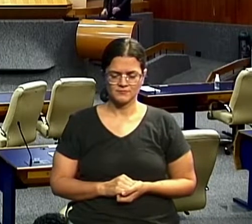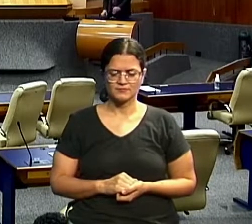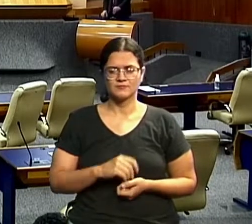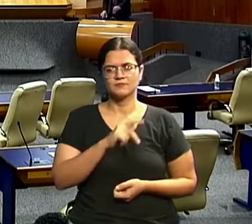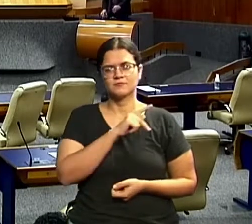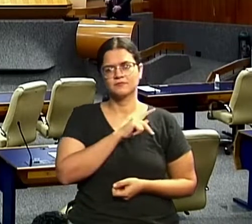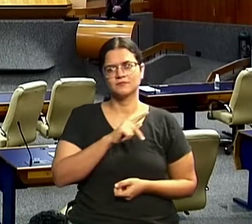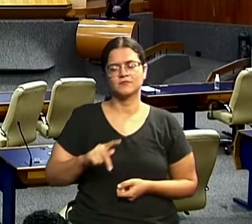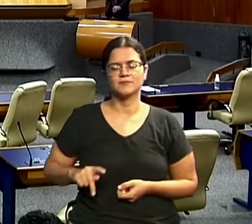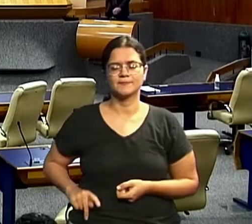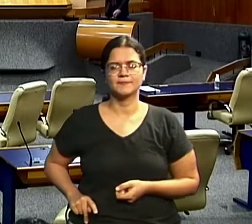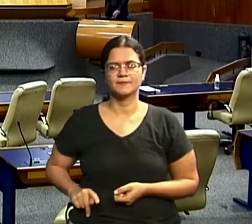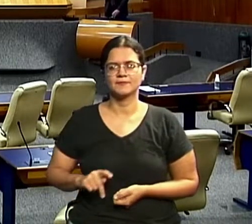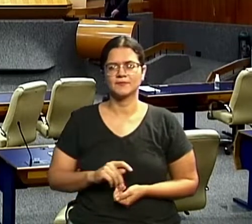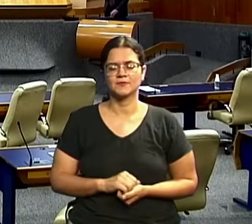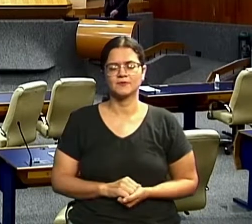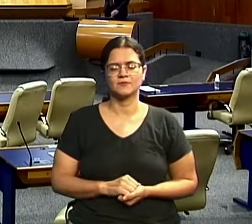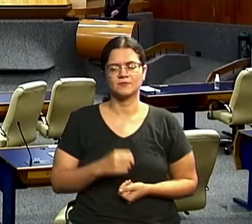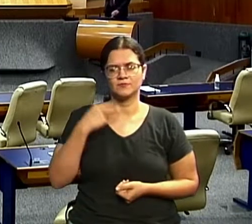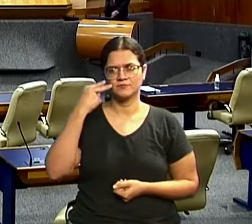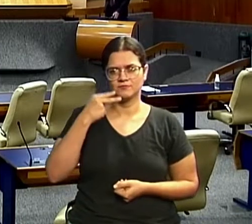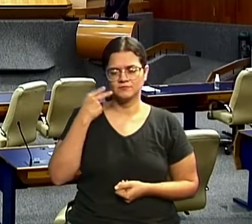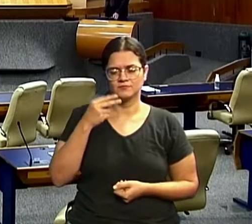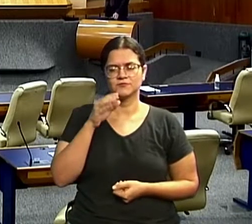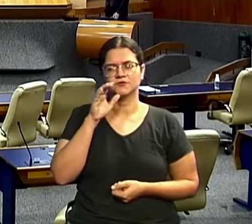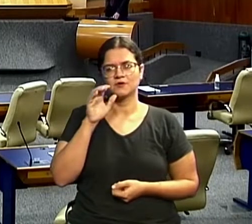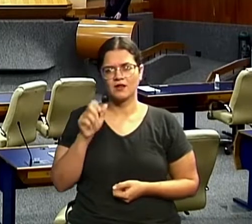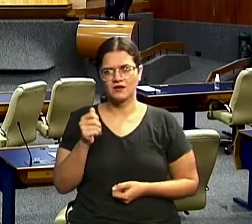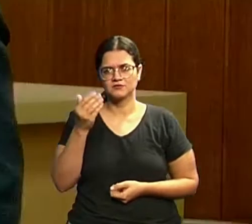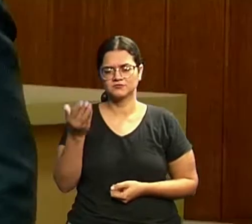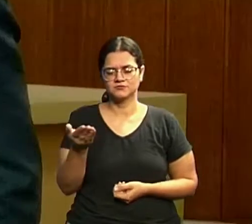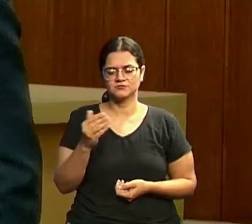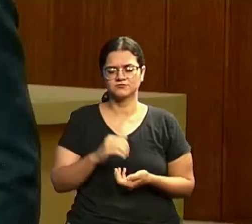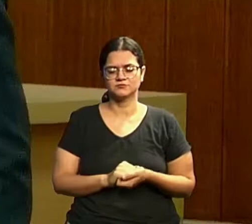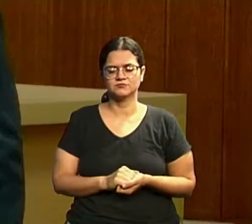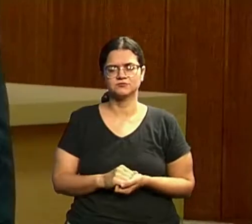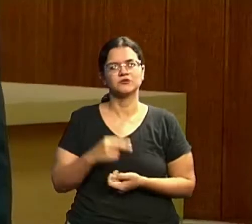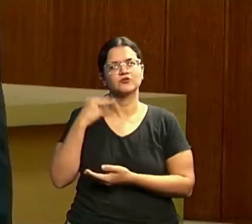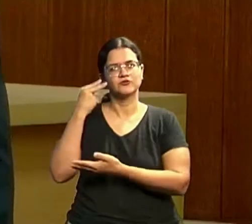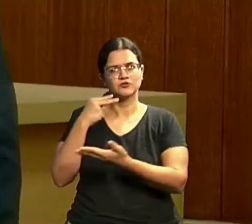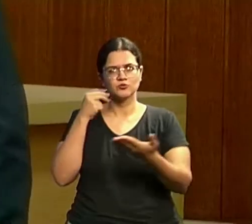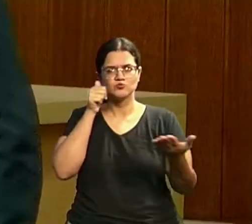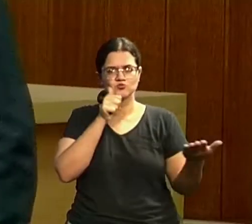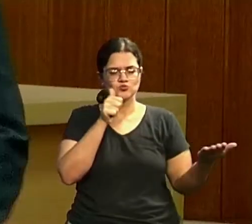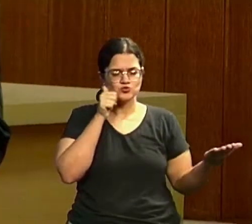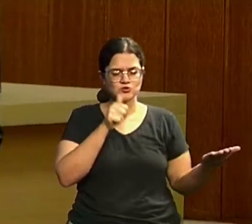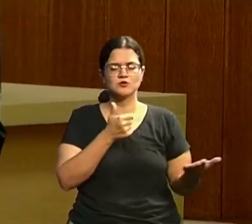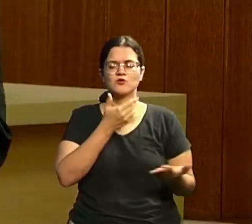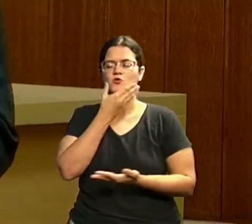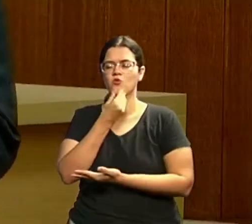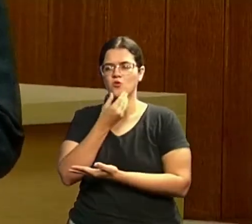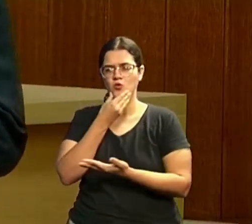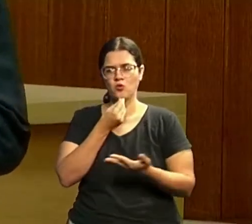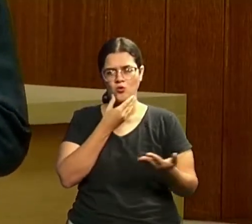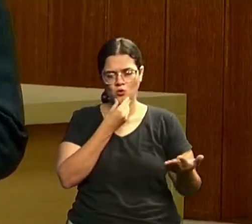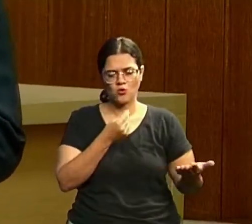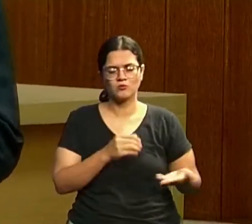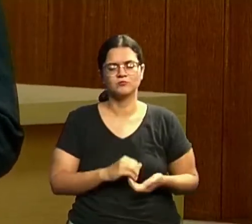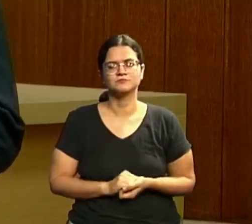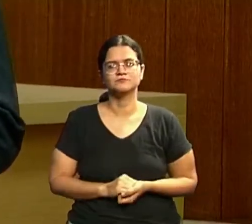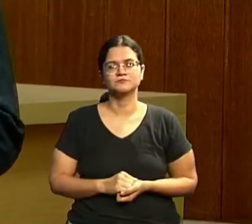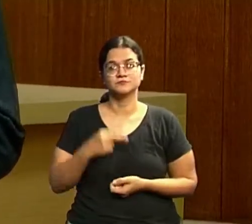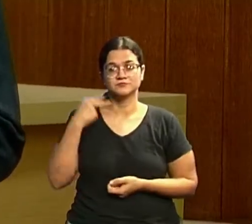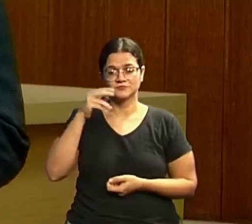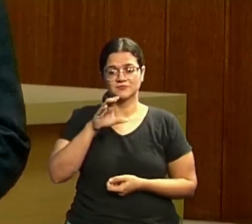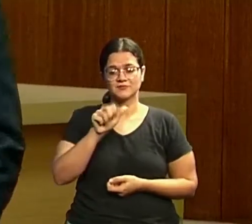Senhor presidente, vereador Clécio Alves, senhoras vereadoras, senhores vereadores,